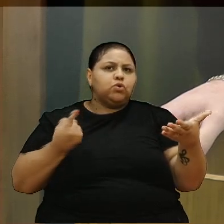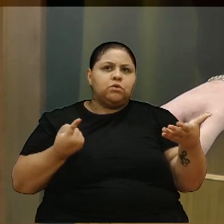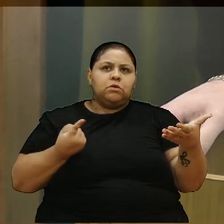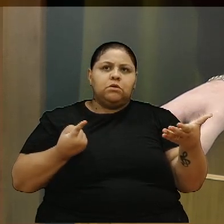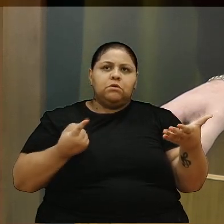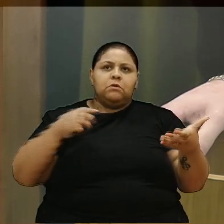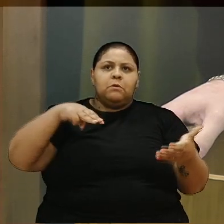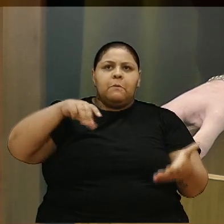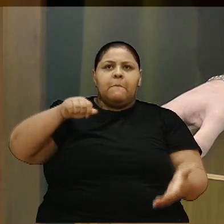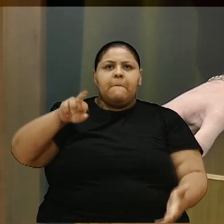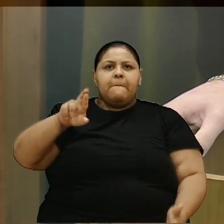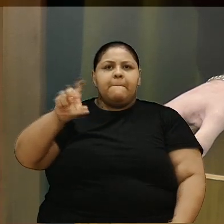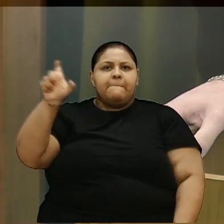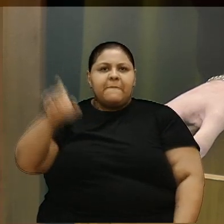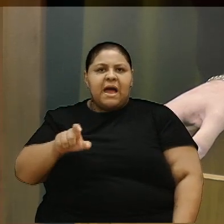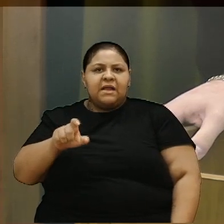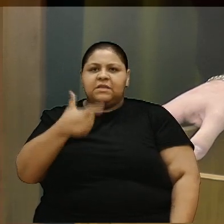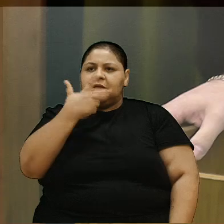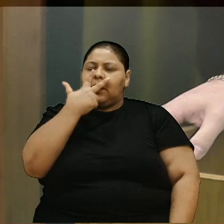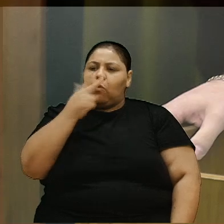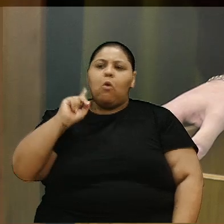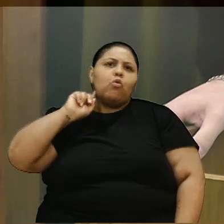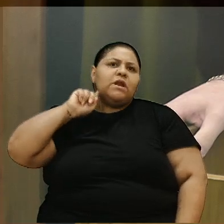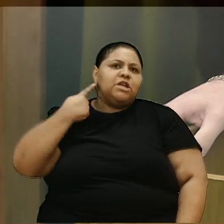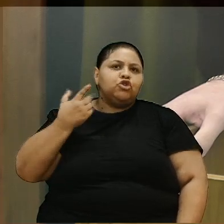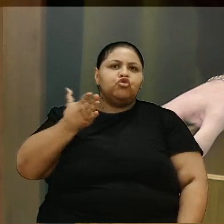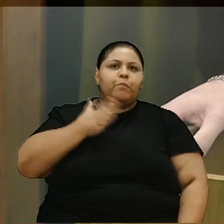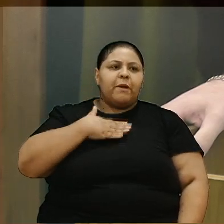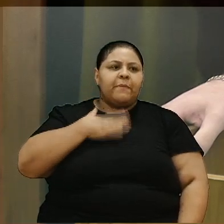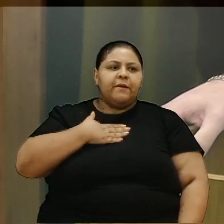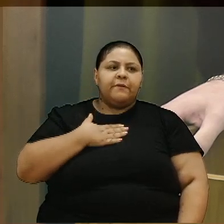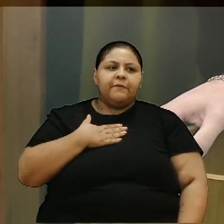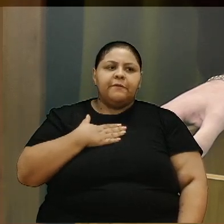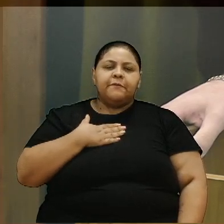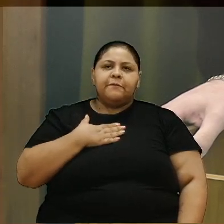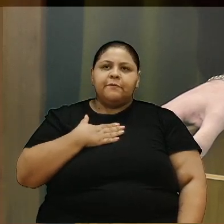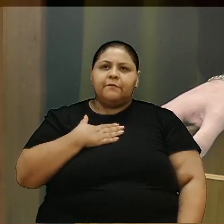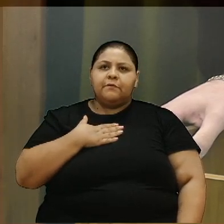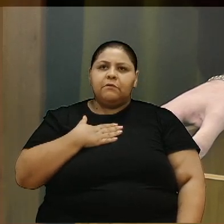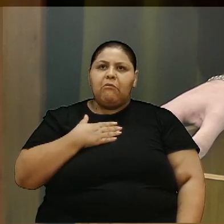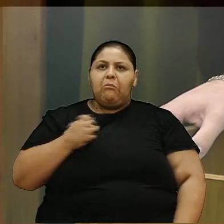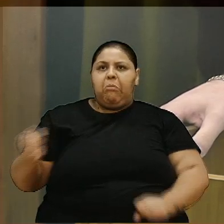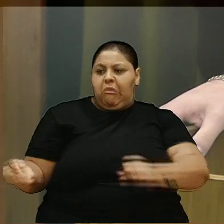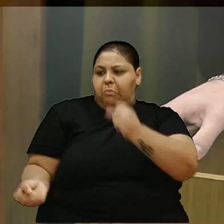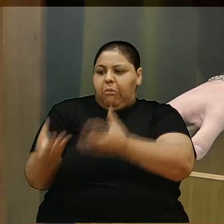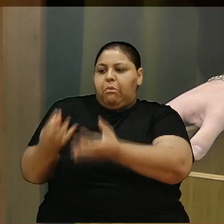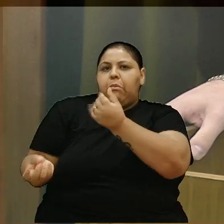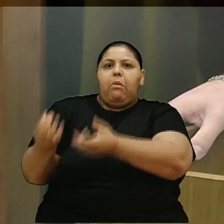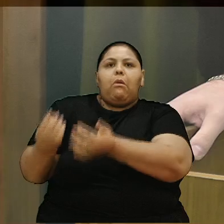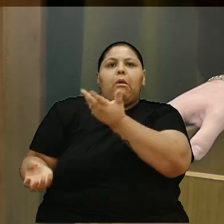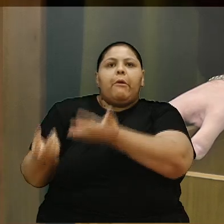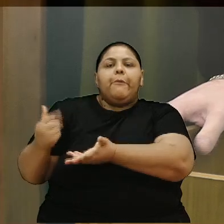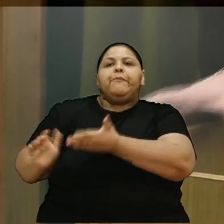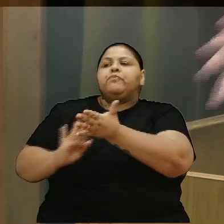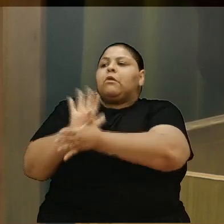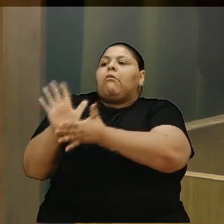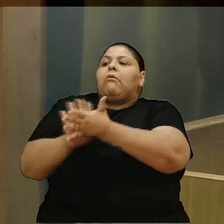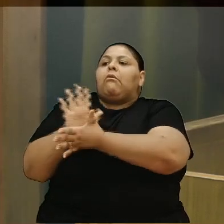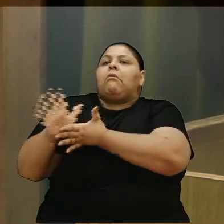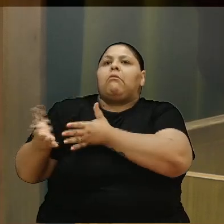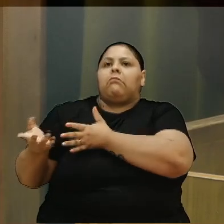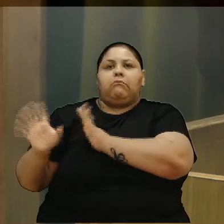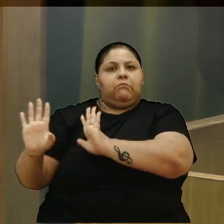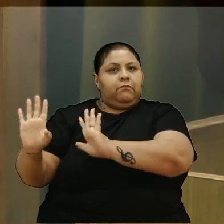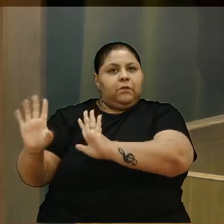Marx é lixo para mim. Lixo. E tocar fogo no lixo ainda. Para ninguém,